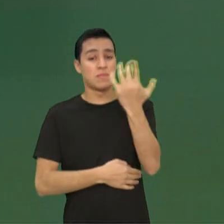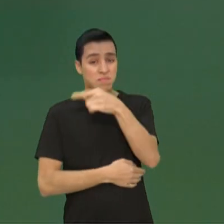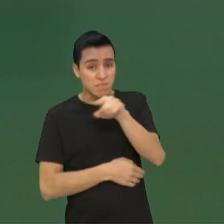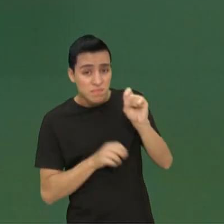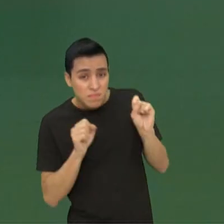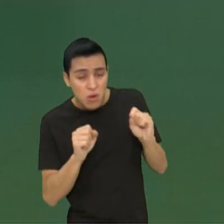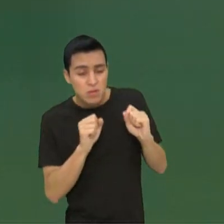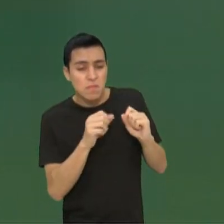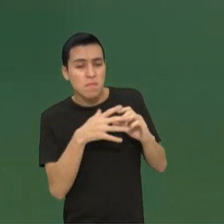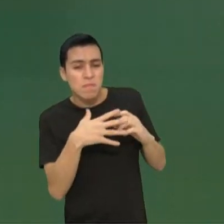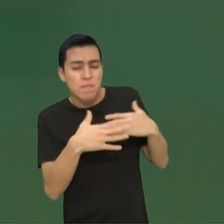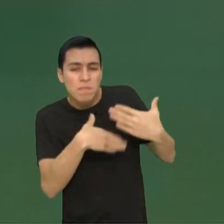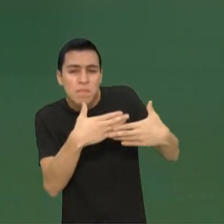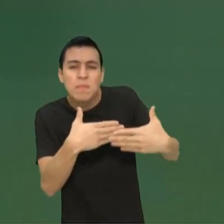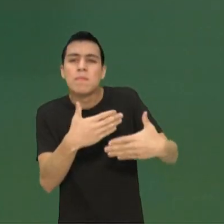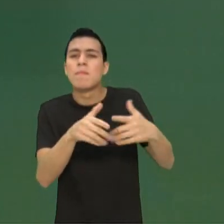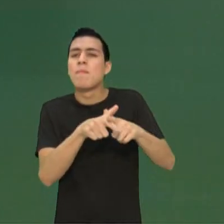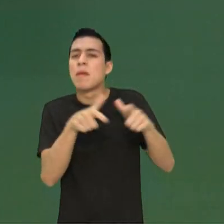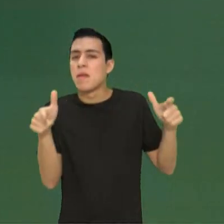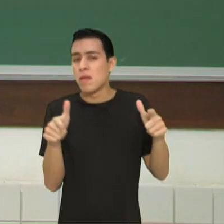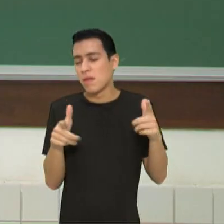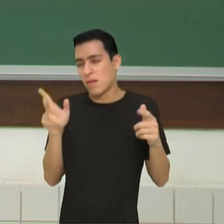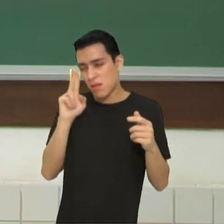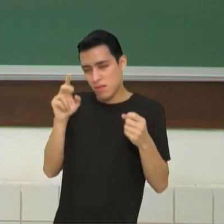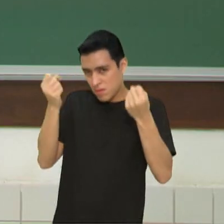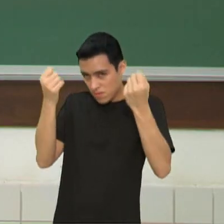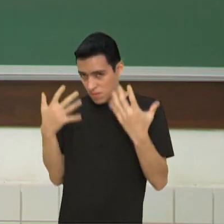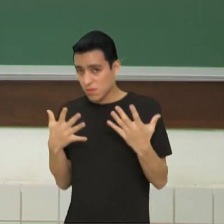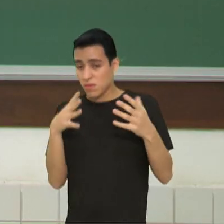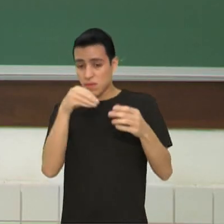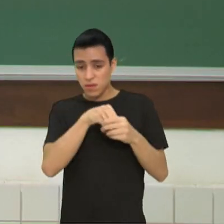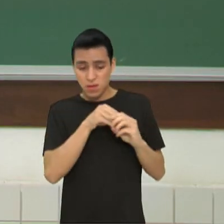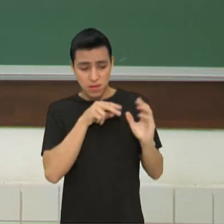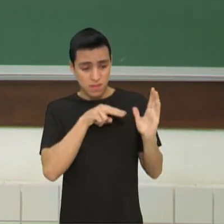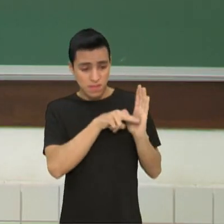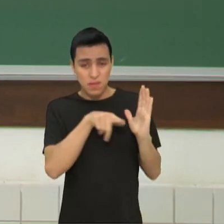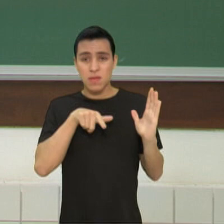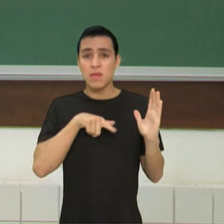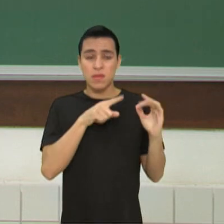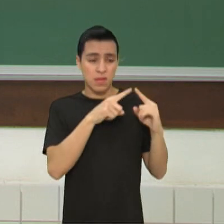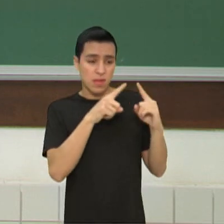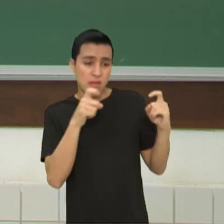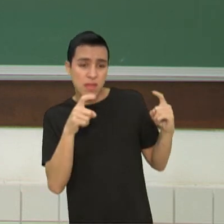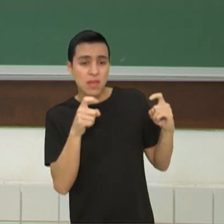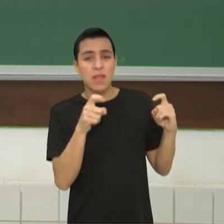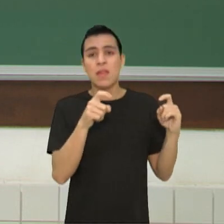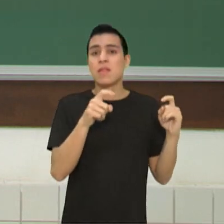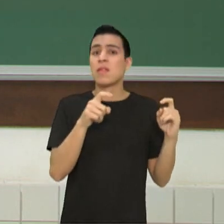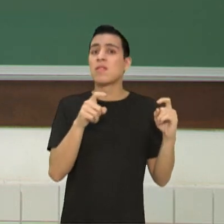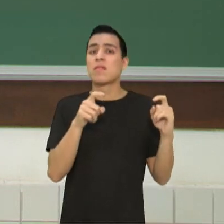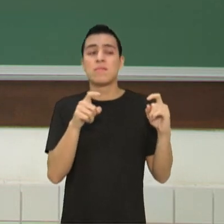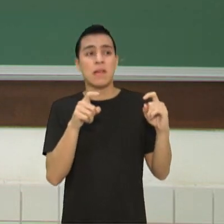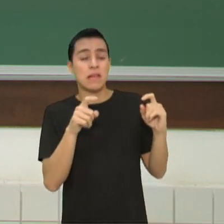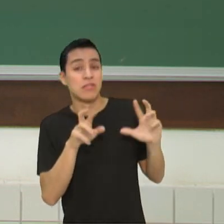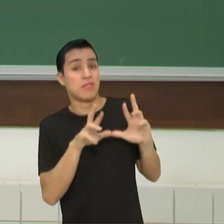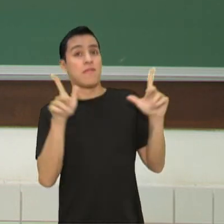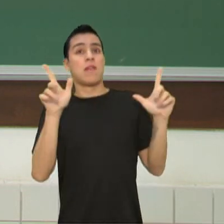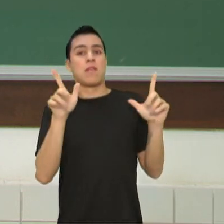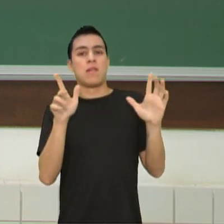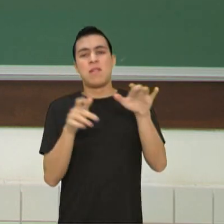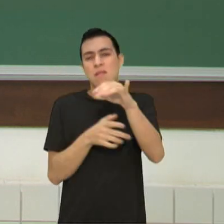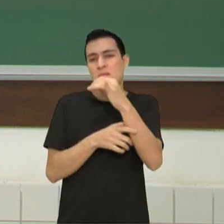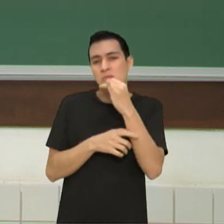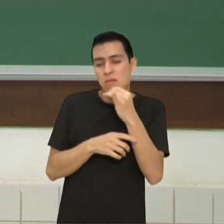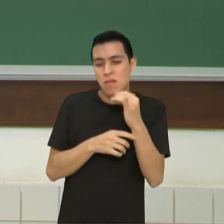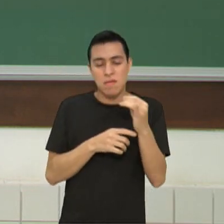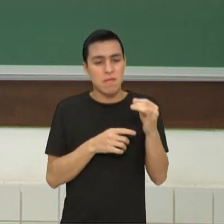se reproduzir? Lembra que eu contei já? Em biologia, nós temos a ciência das exceções. Em toda vez que você vier com uma